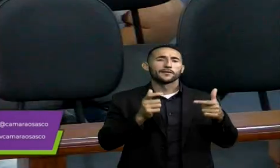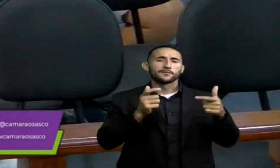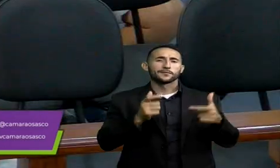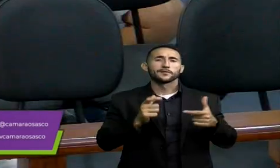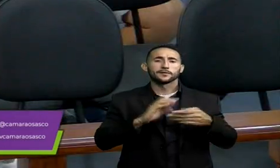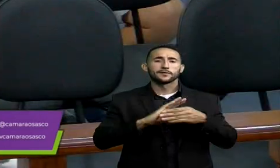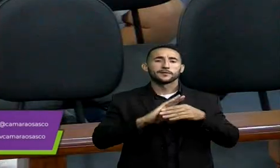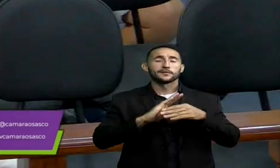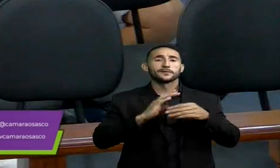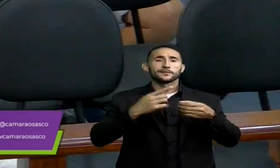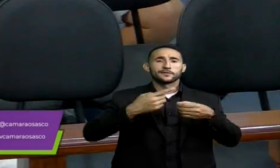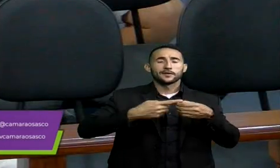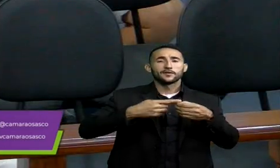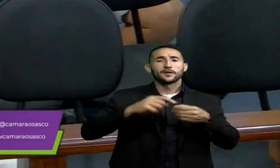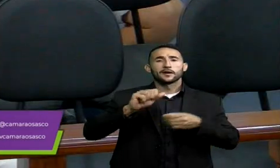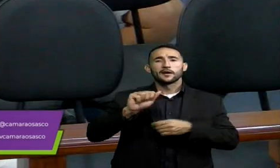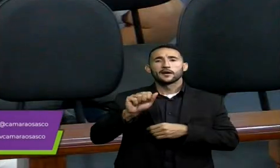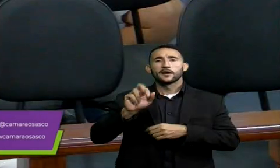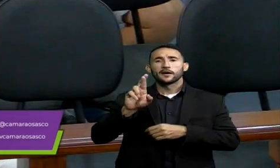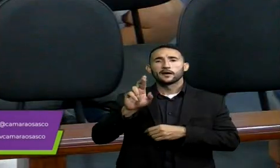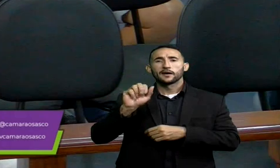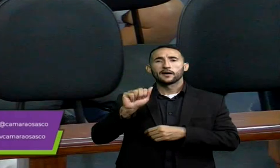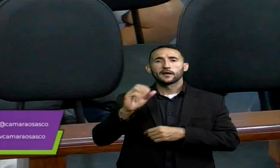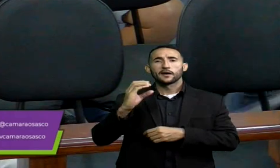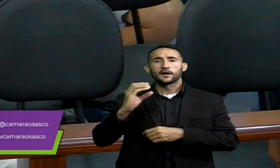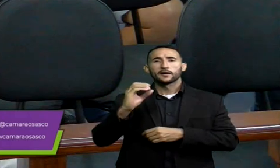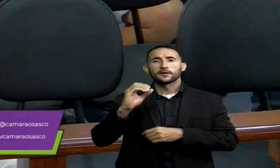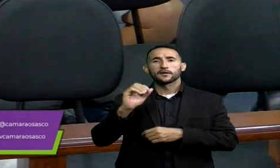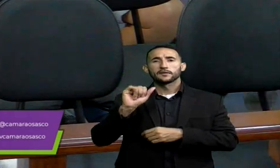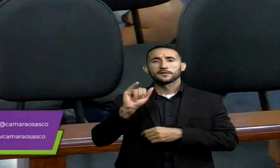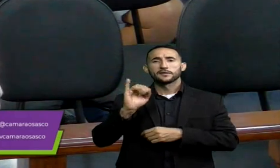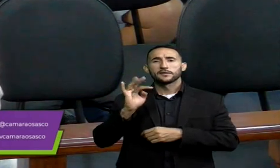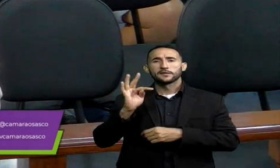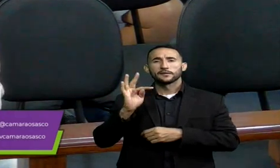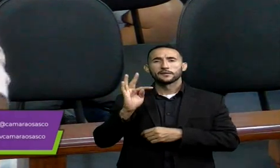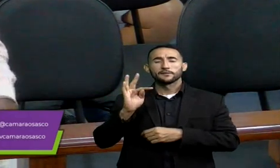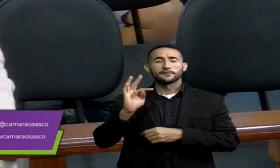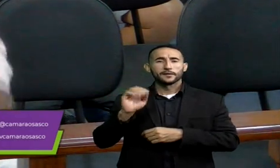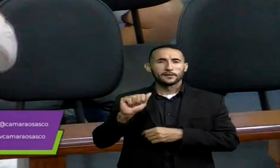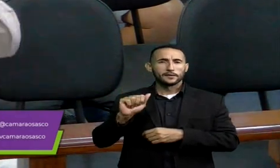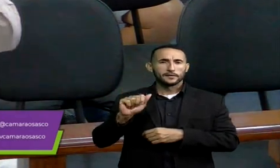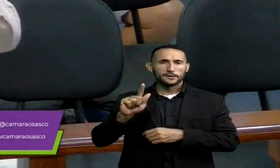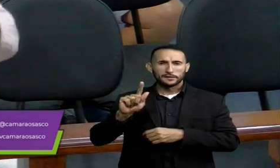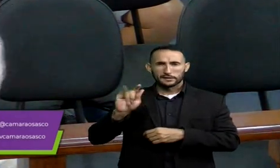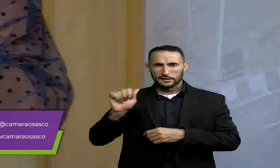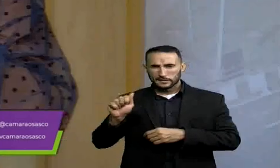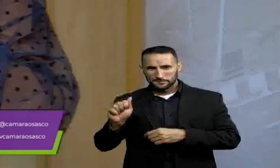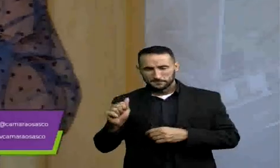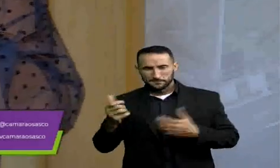grande abraço pastor leve um grande abraço também para o nosso prefeito lá o Rodrigo